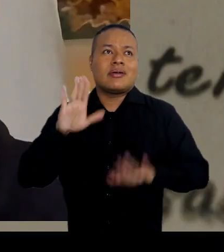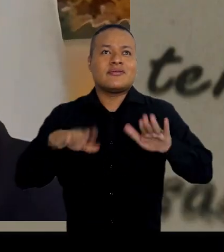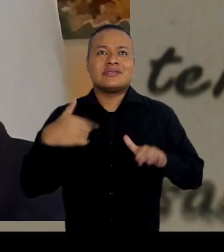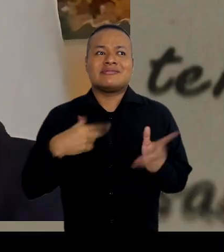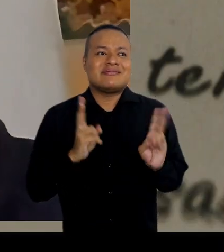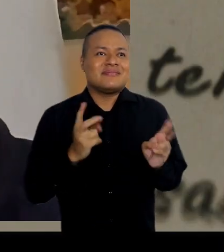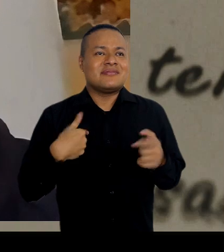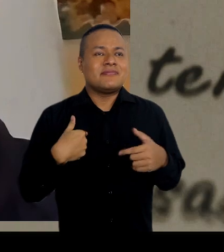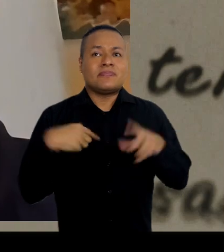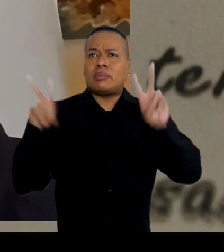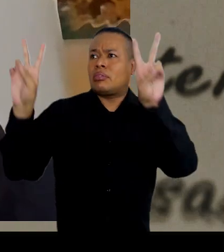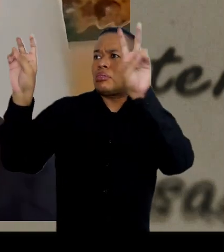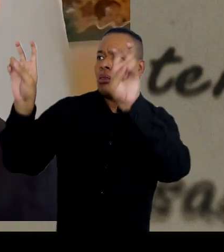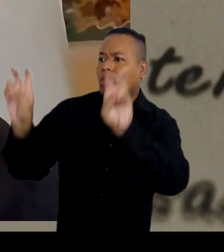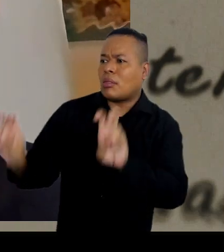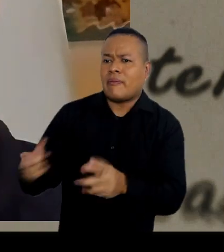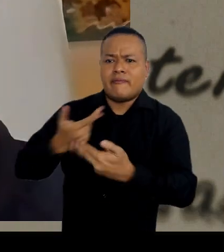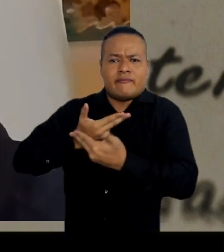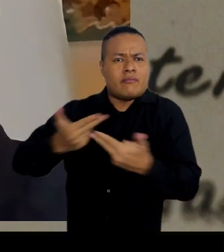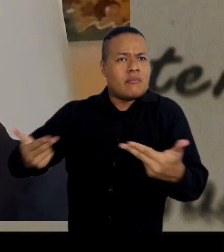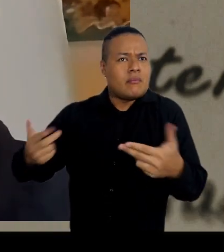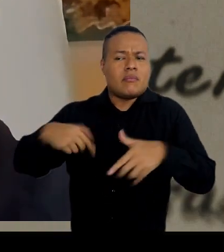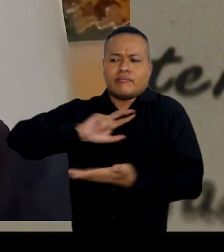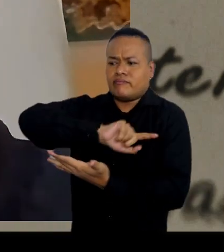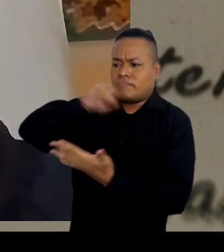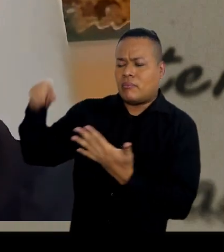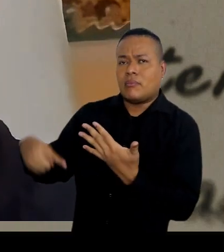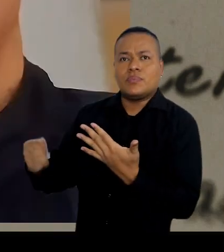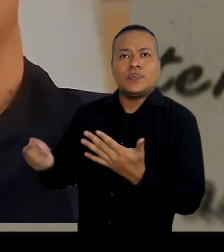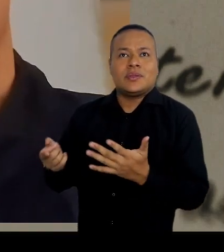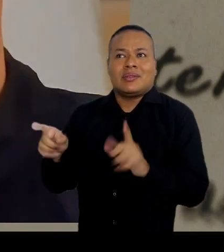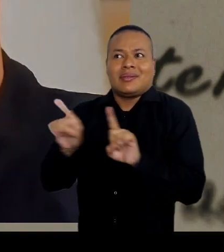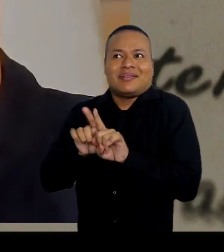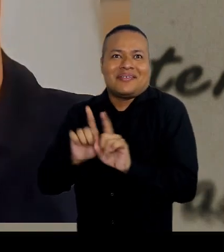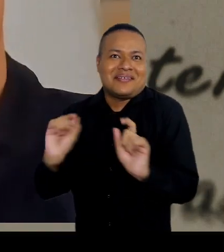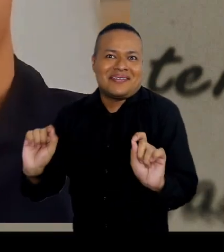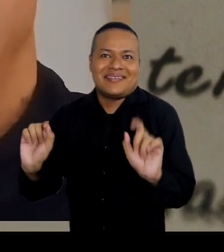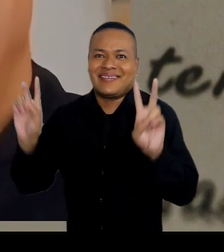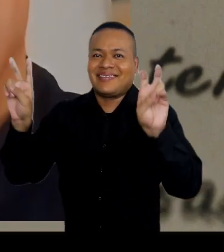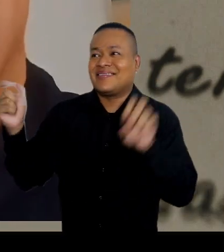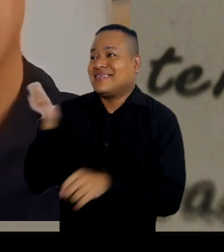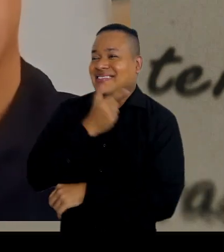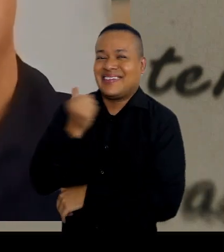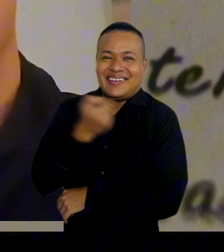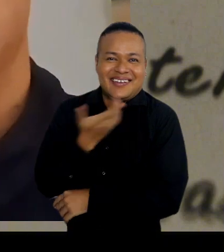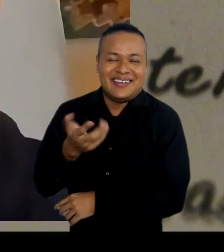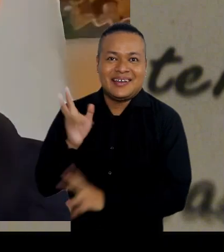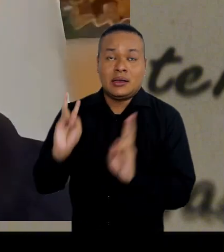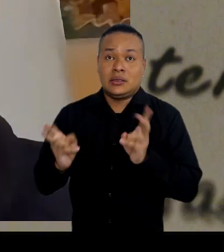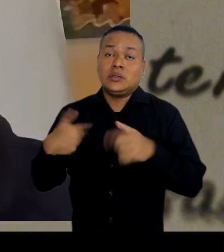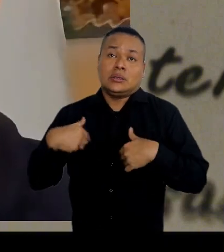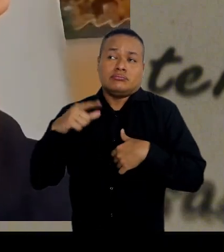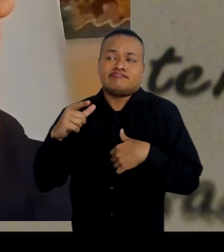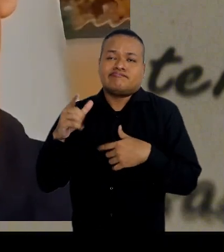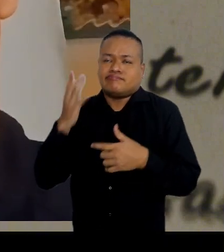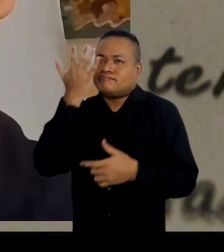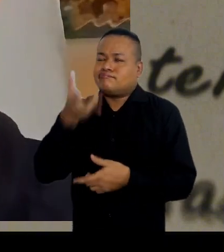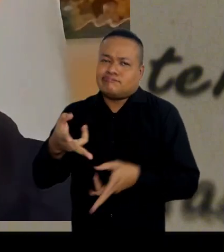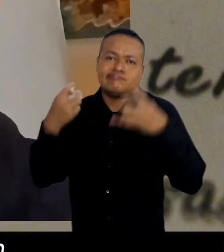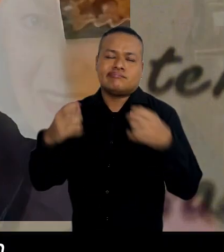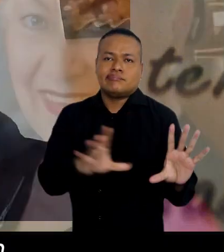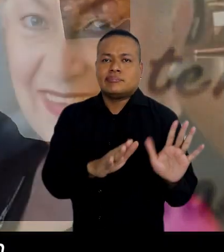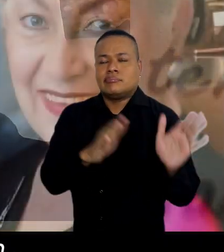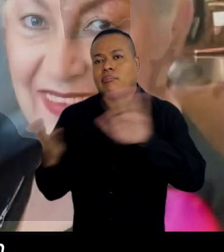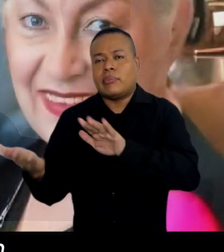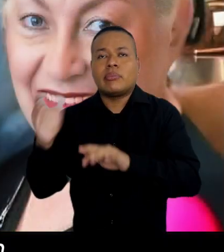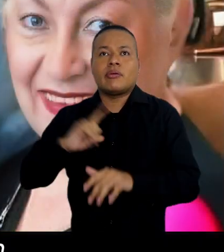gente podia sempre abordar todos os assuntos possíveis e imagináveis, inclusive assuntos super engraçados. Desde quando ele partiu,